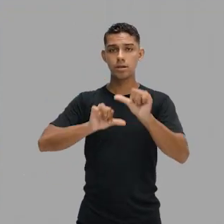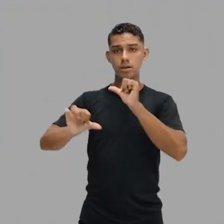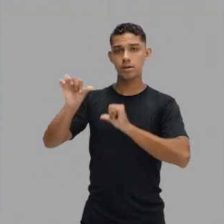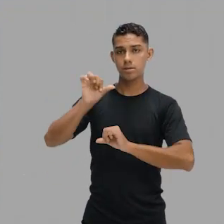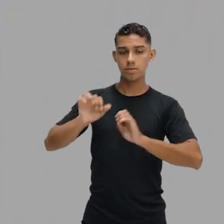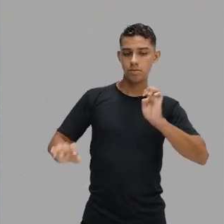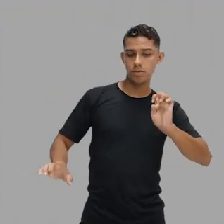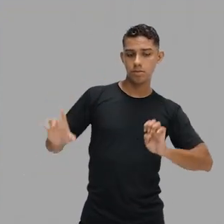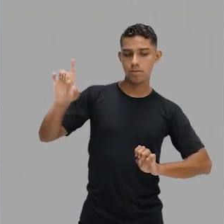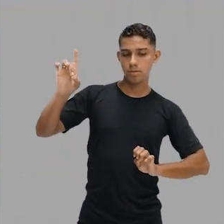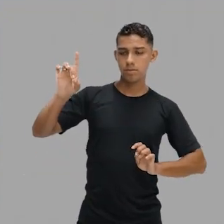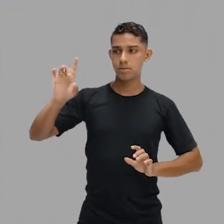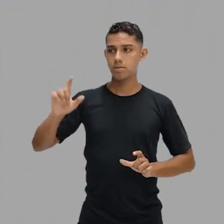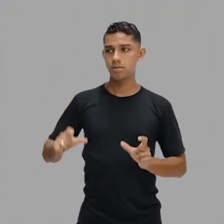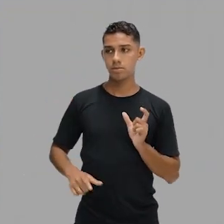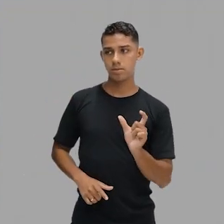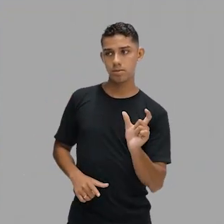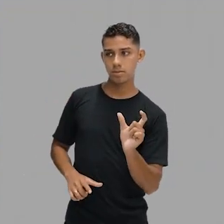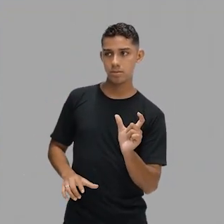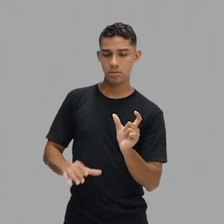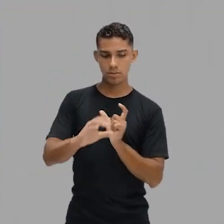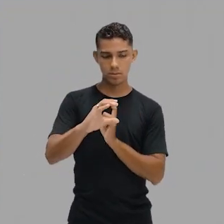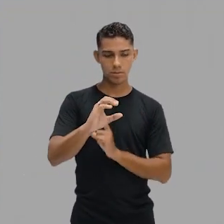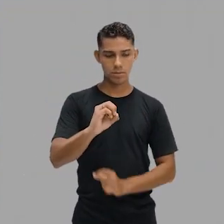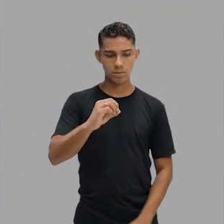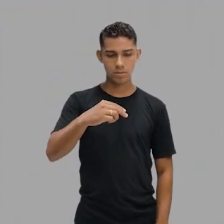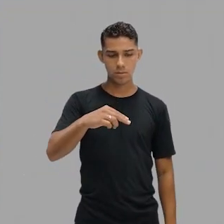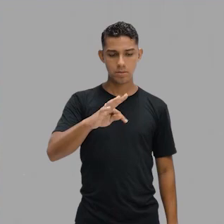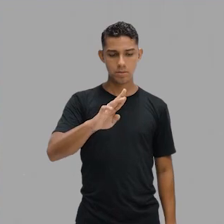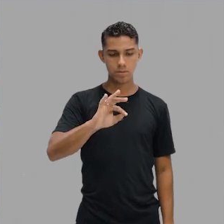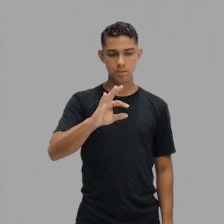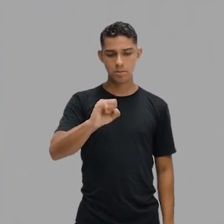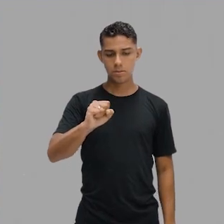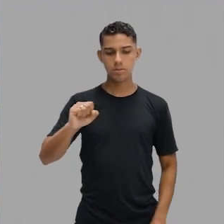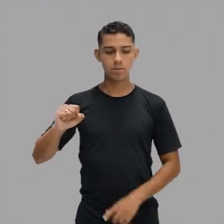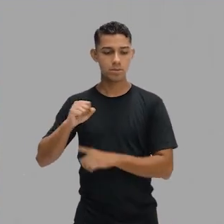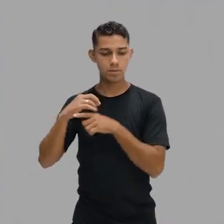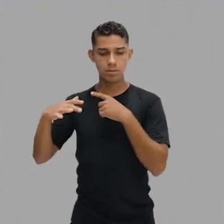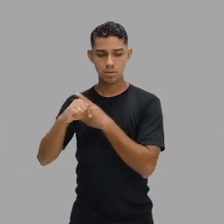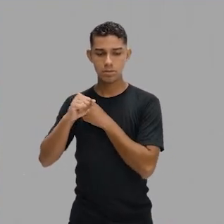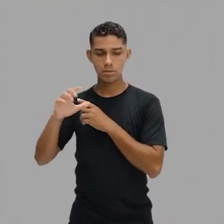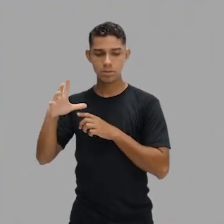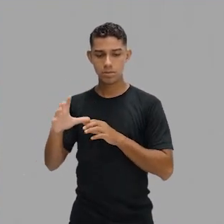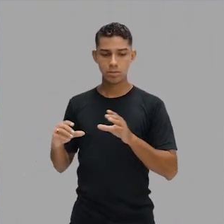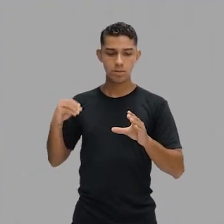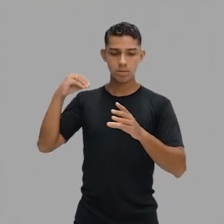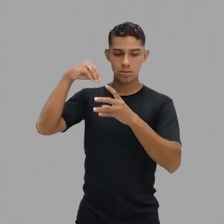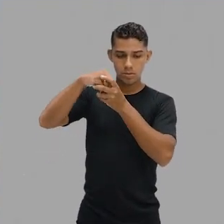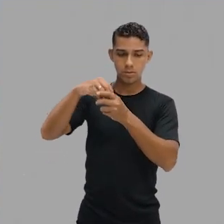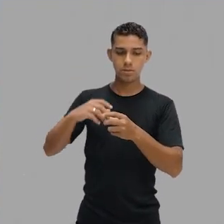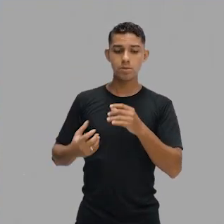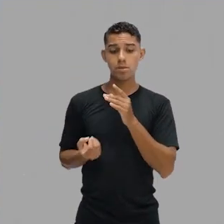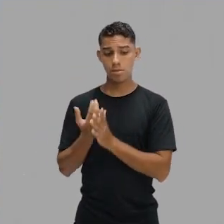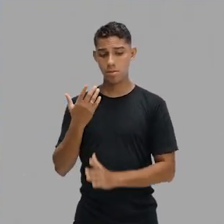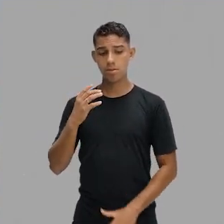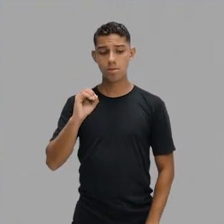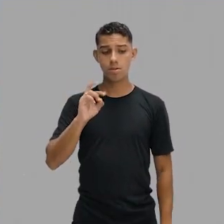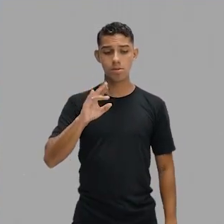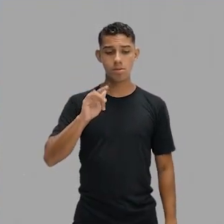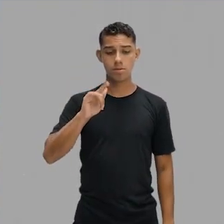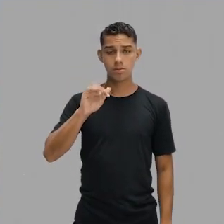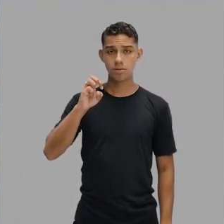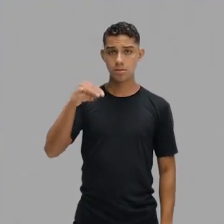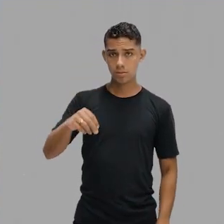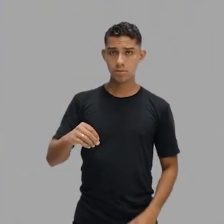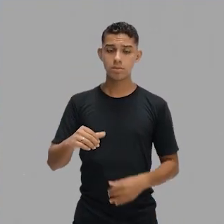aqui. Se eu subisse esse contrato social para a letra D e tirasse a origem da desigualdade e que foi desenvolvida da ideia